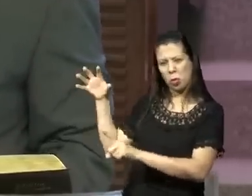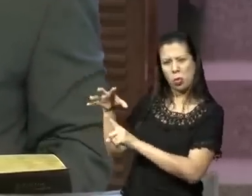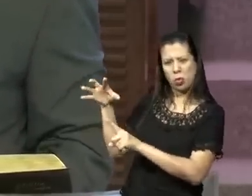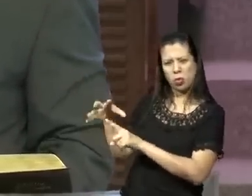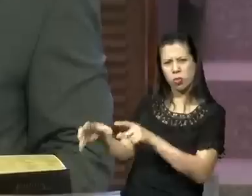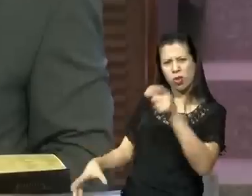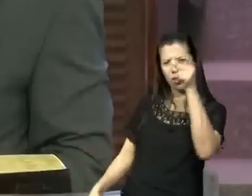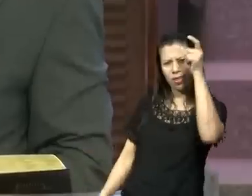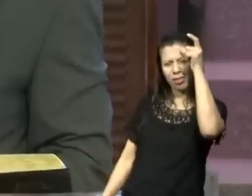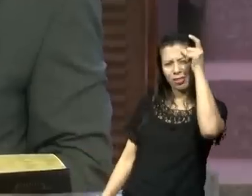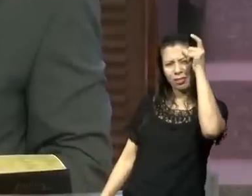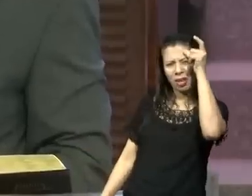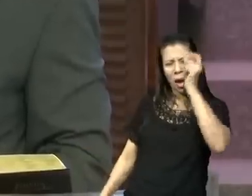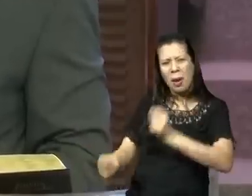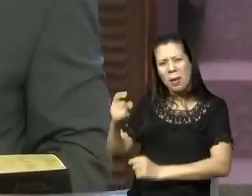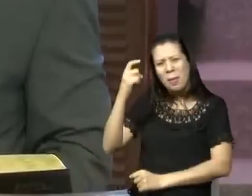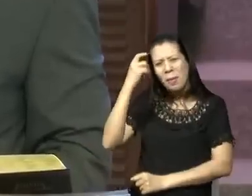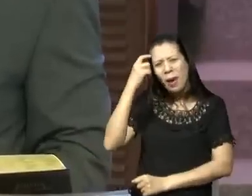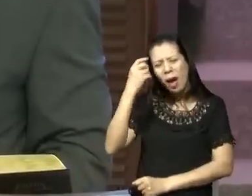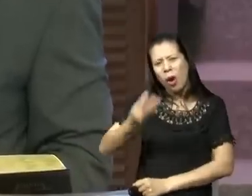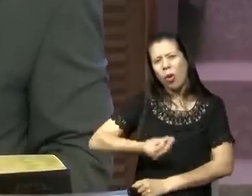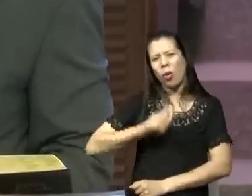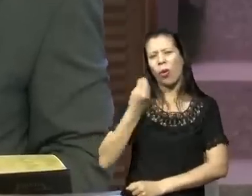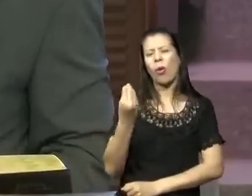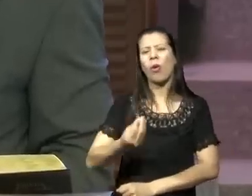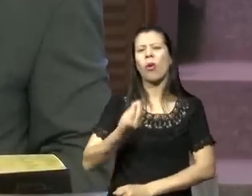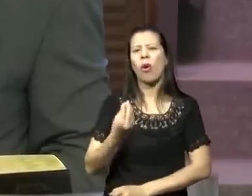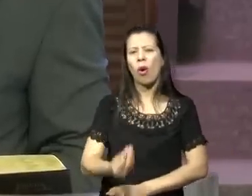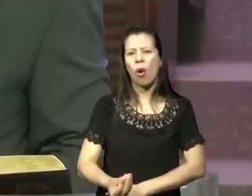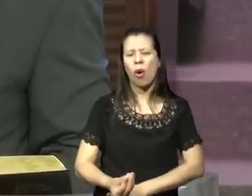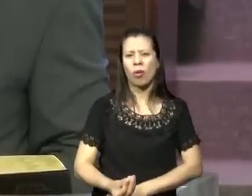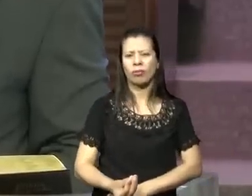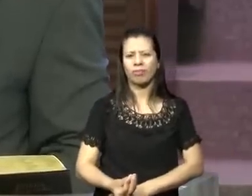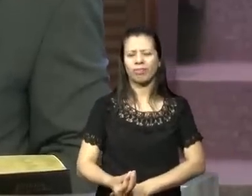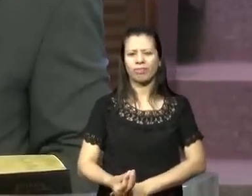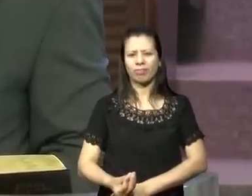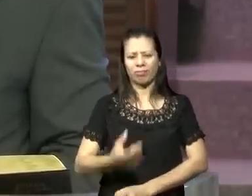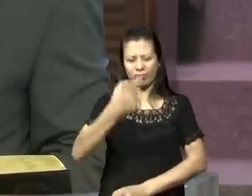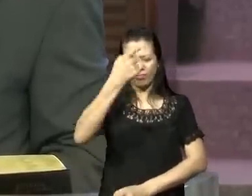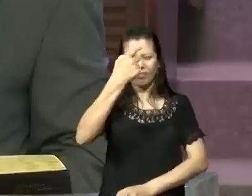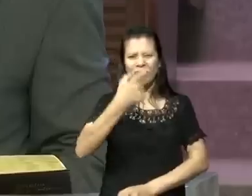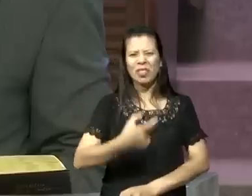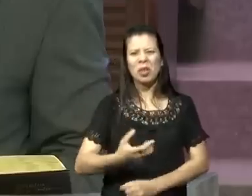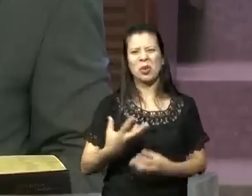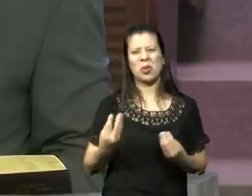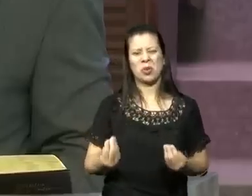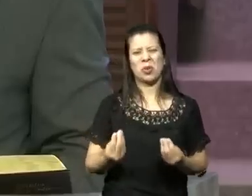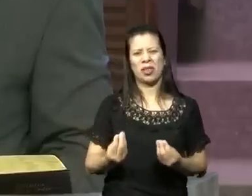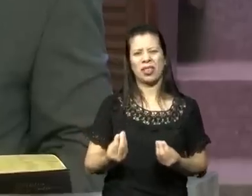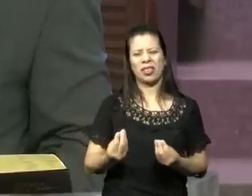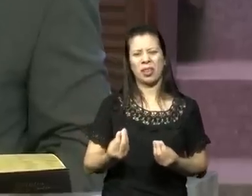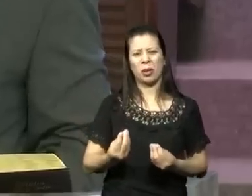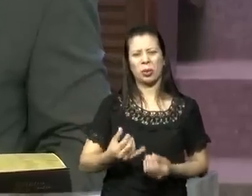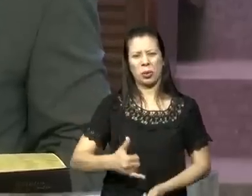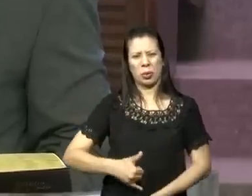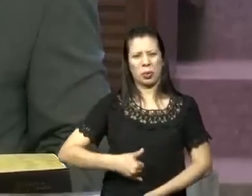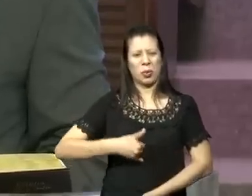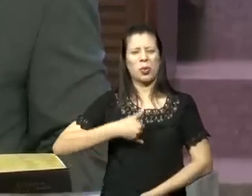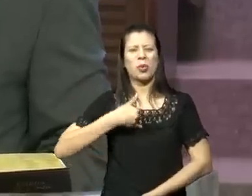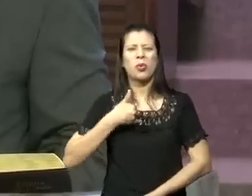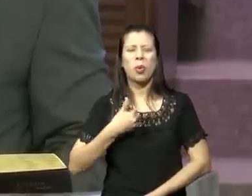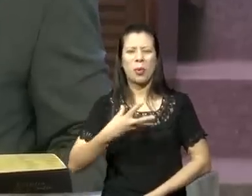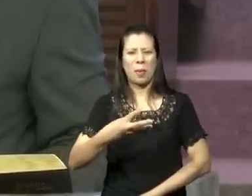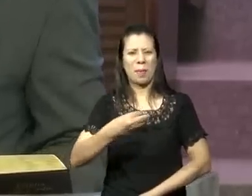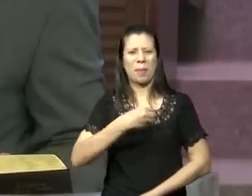orgulhoso e arrogante justificado em seu próprio coração carnal e humano e aquelas pedras